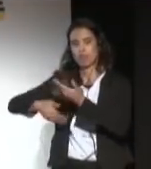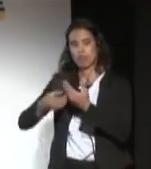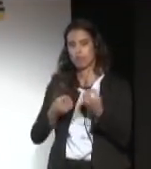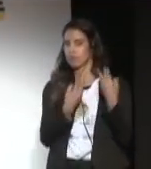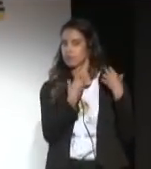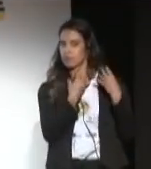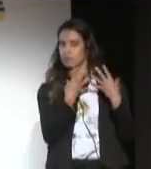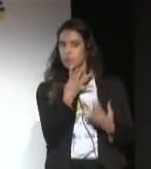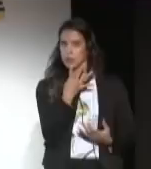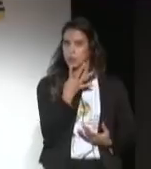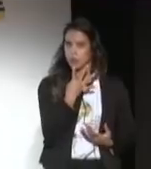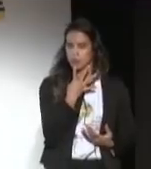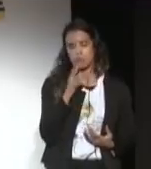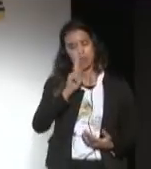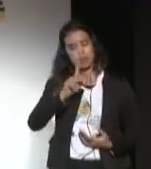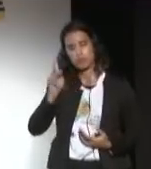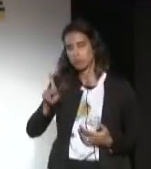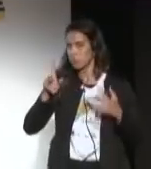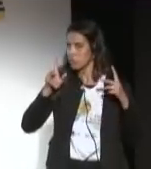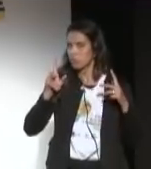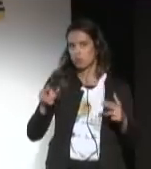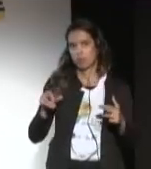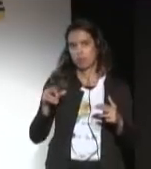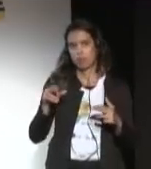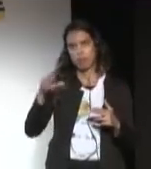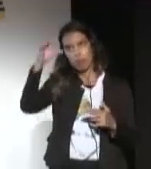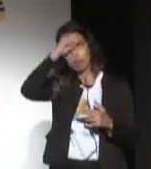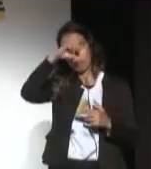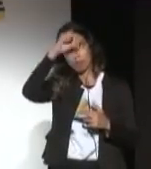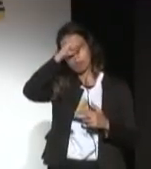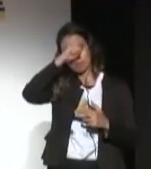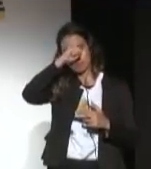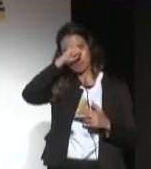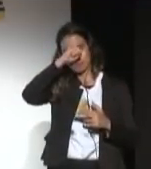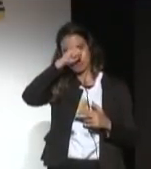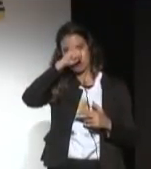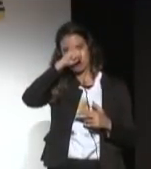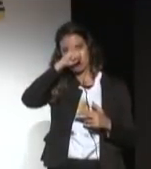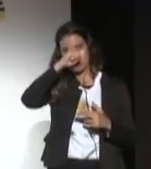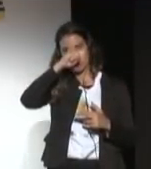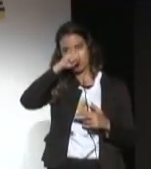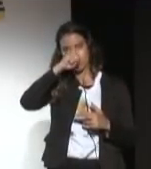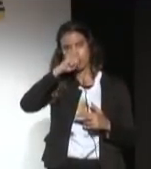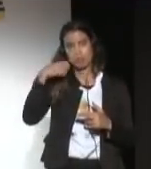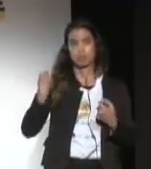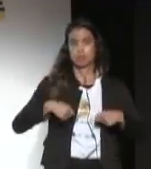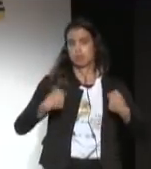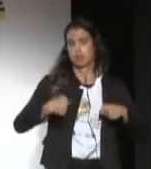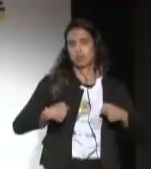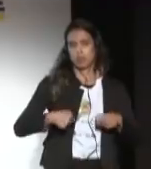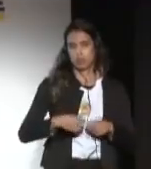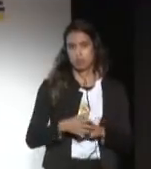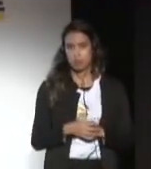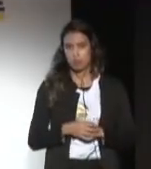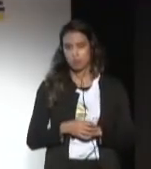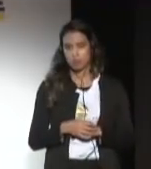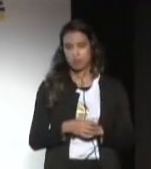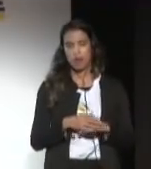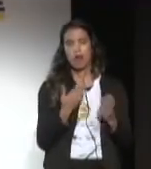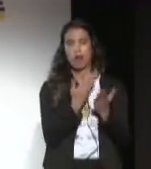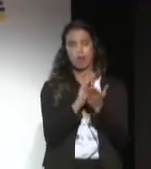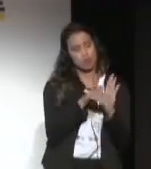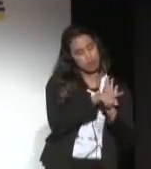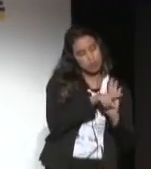os professores. Eles precisam aprender o que eles aprendem, enquanto eles aprendem. Uma das coisas que nós percebemos nos estudos é